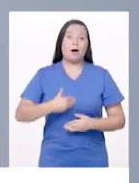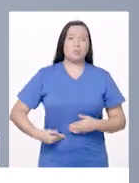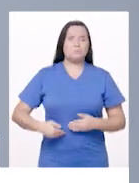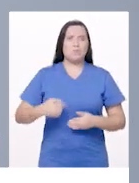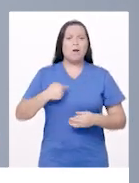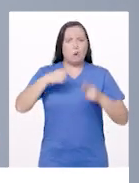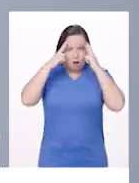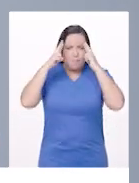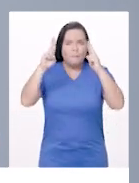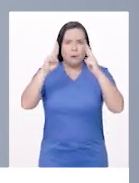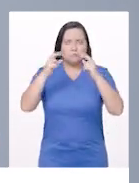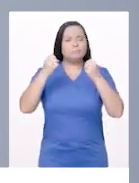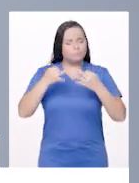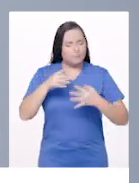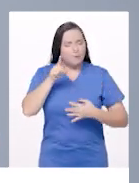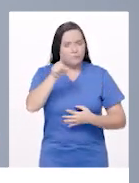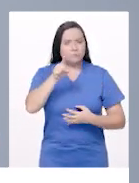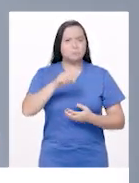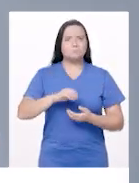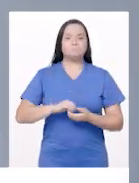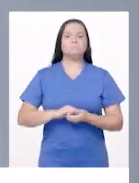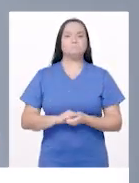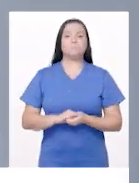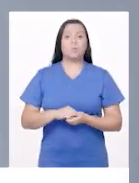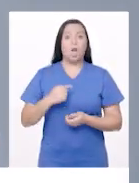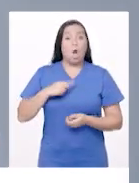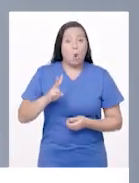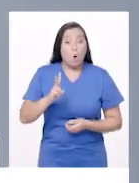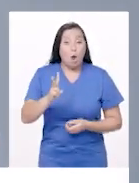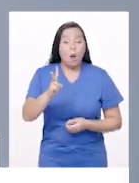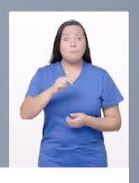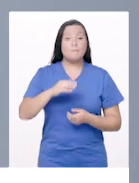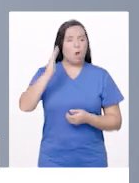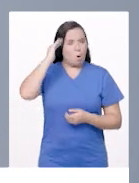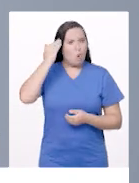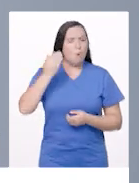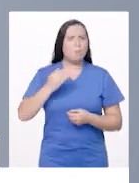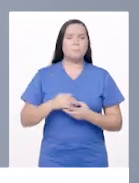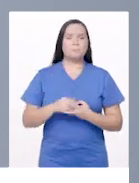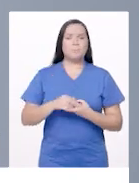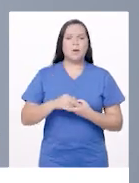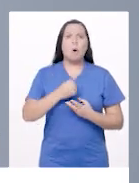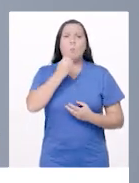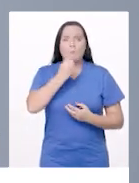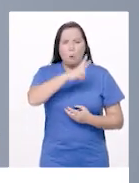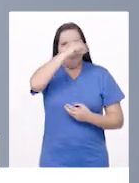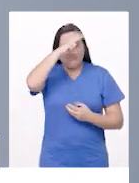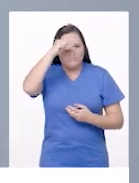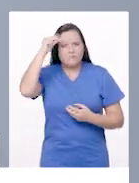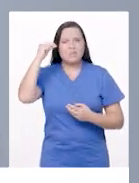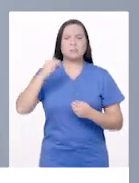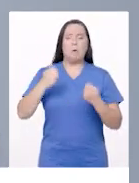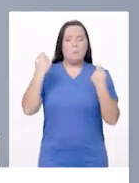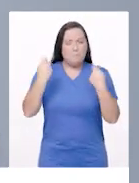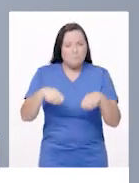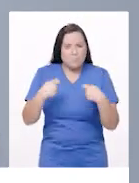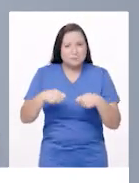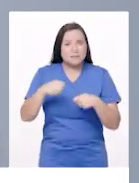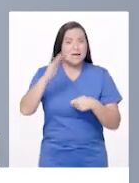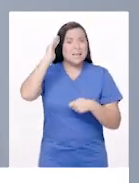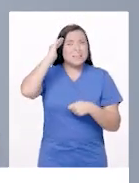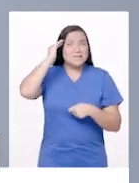sentimento, mas peço que me escutem um pouquinho. Sempre soube que para ser um bom prefeito e fazer um bom trabalho, é